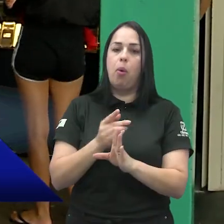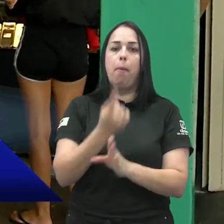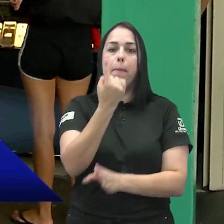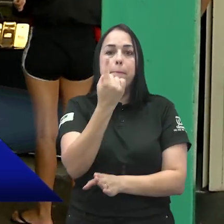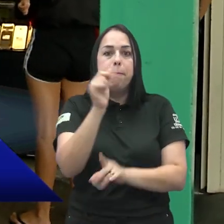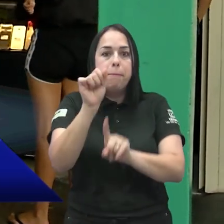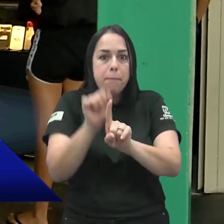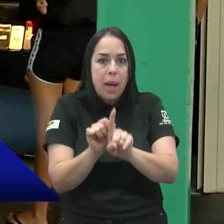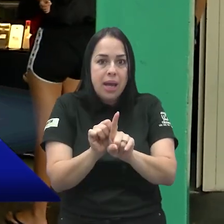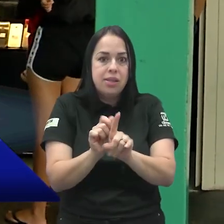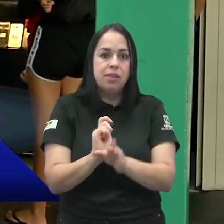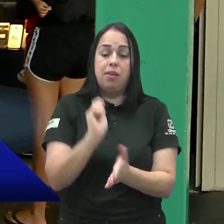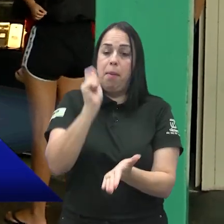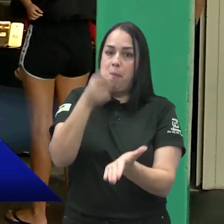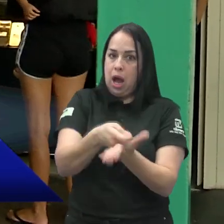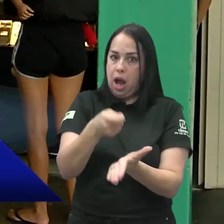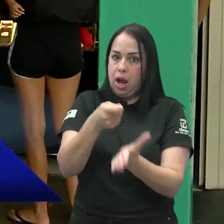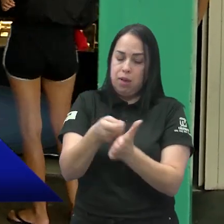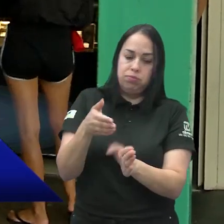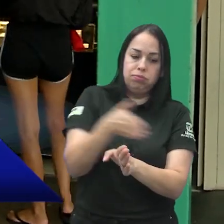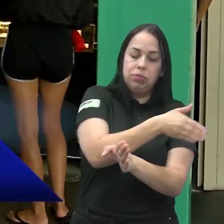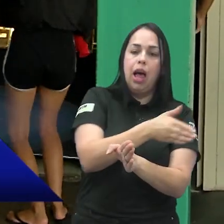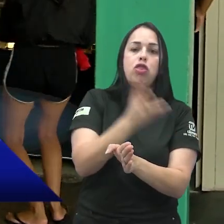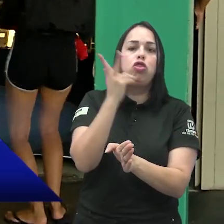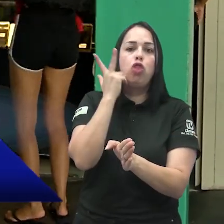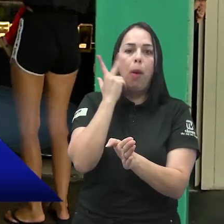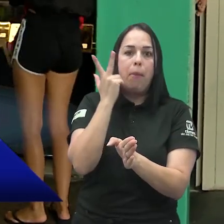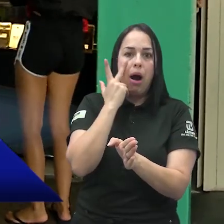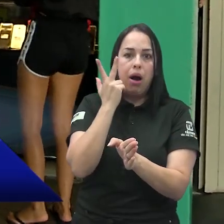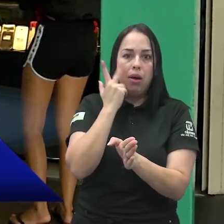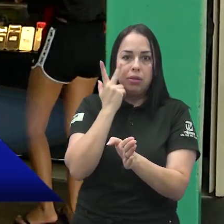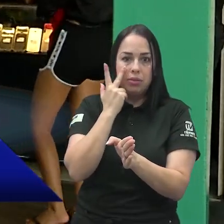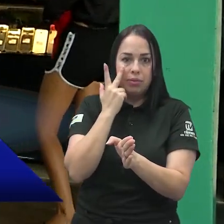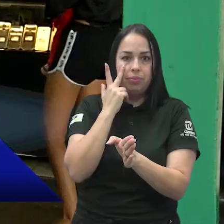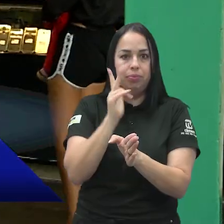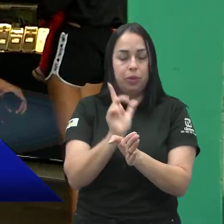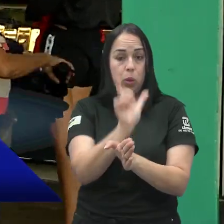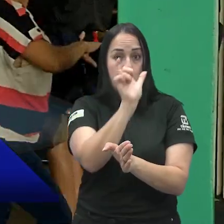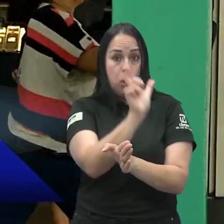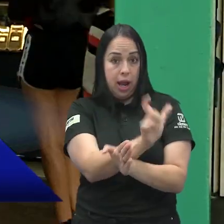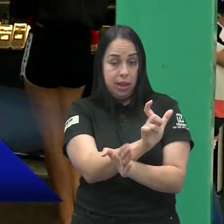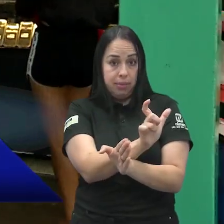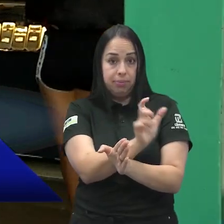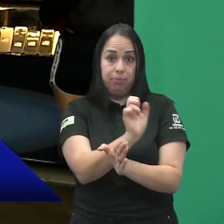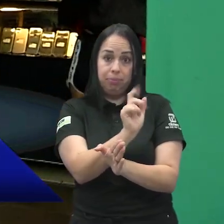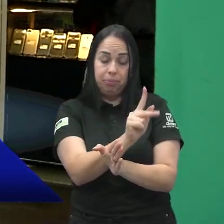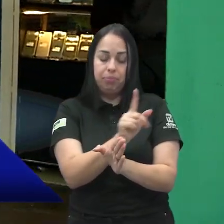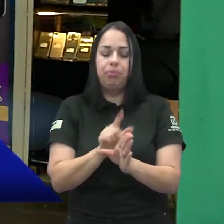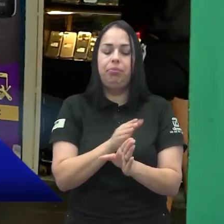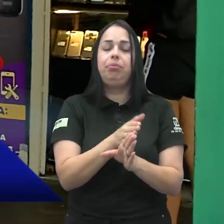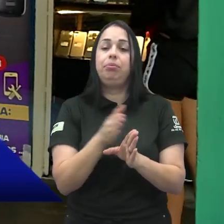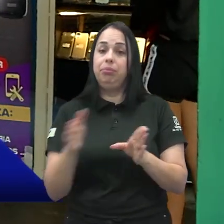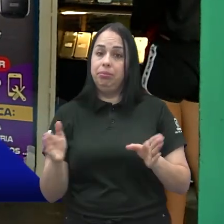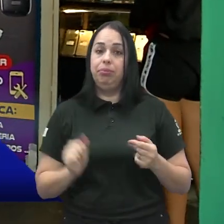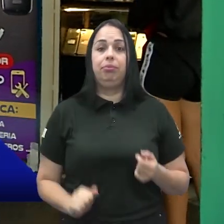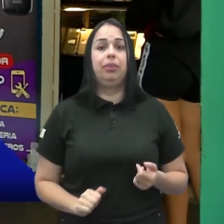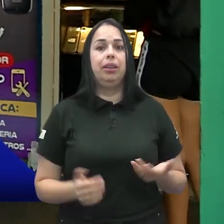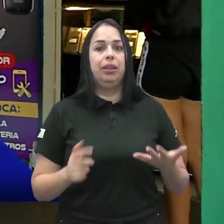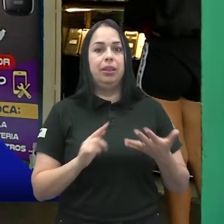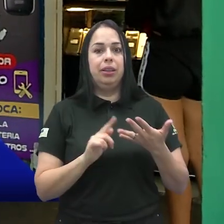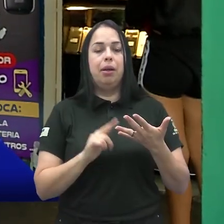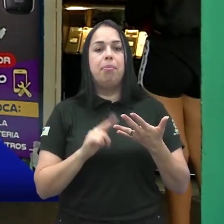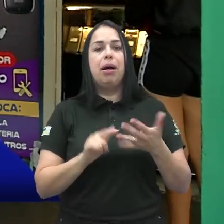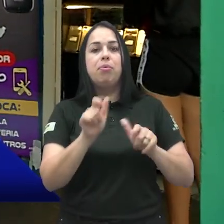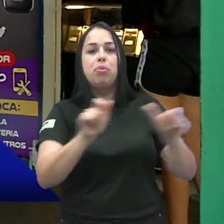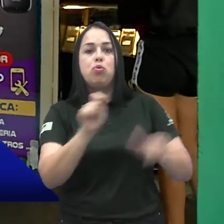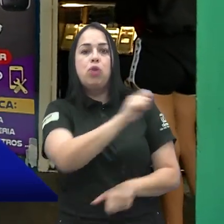se tiver um valor ainda pagando o valor da tarifa antiga, mesmo com crédito que você já tem no bilhete.